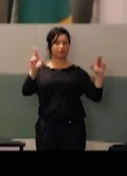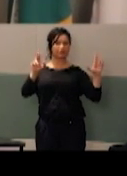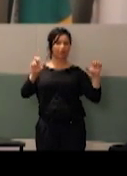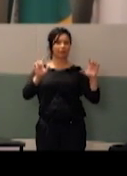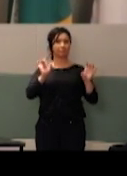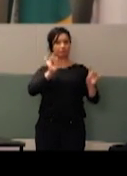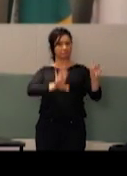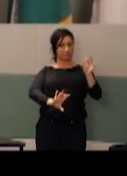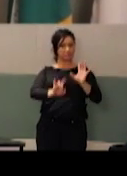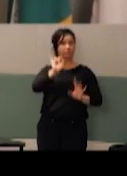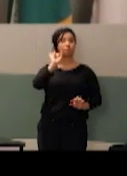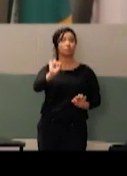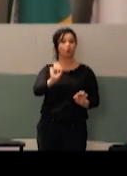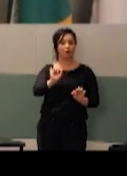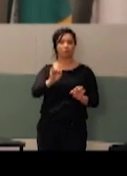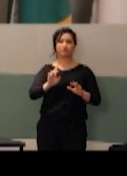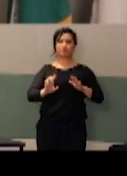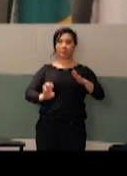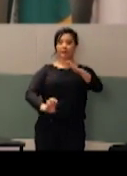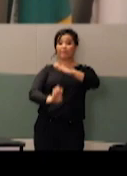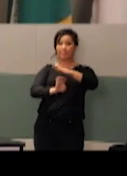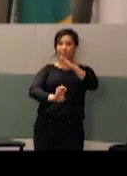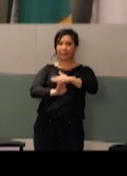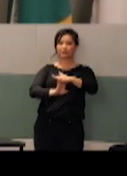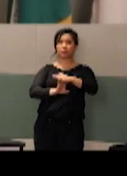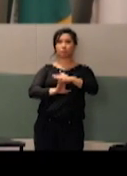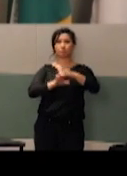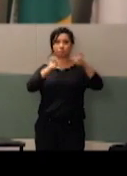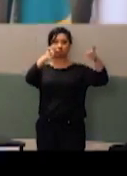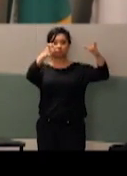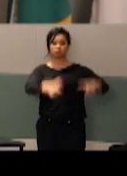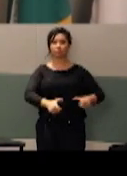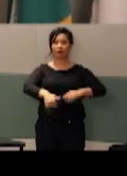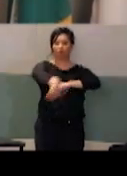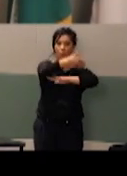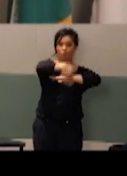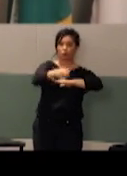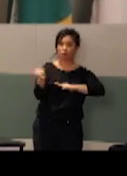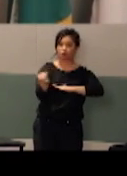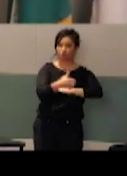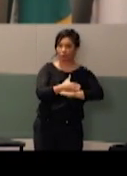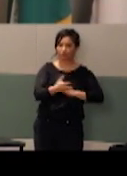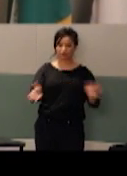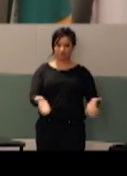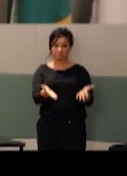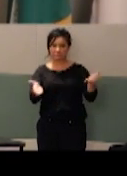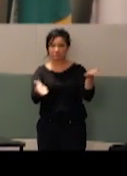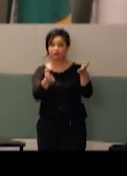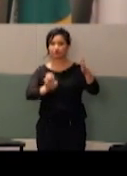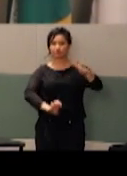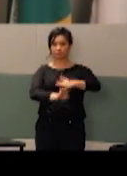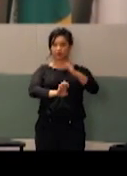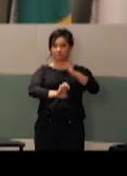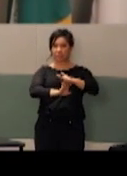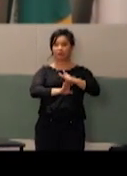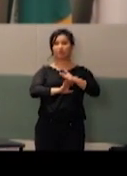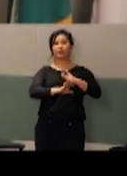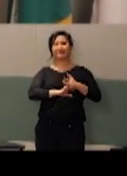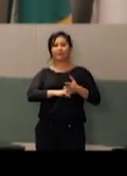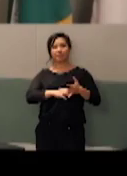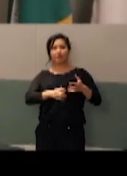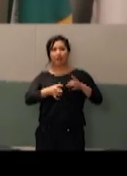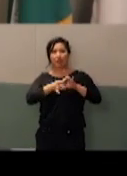empresarial, incentivos empresariais, desburocratização, licença, autorização